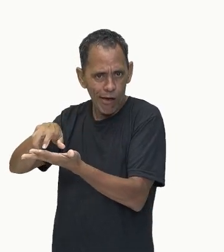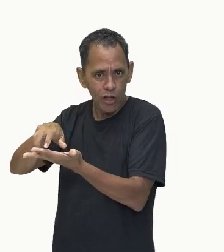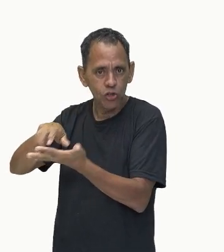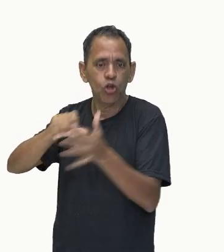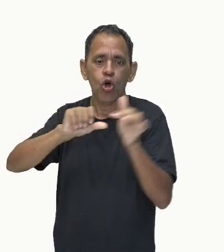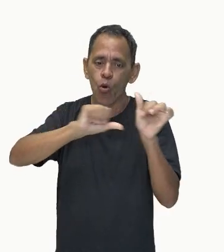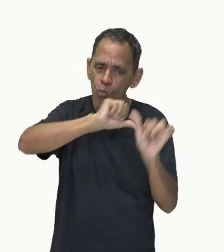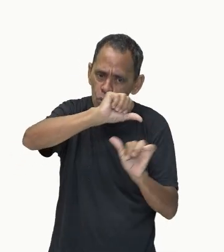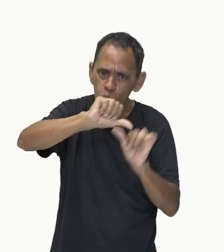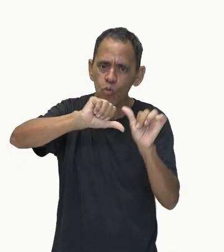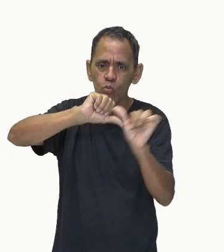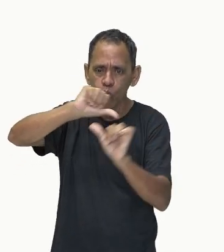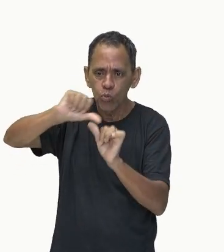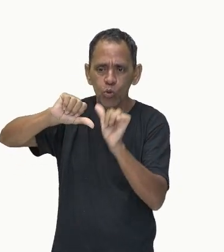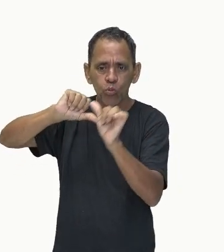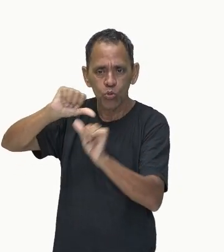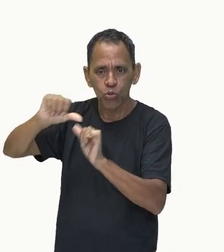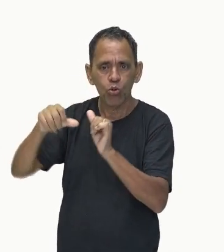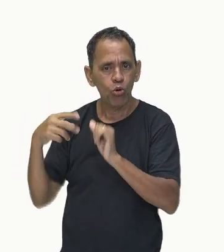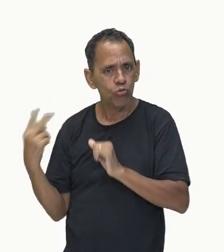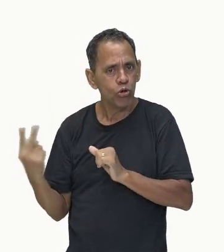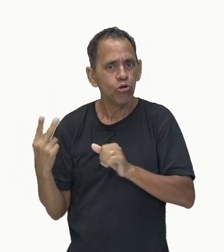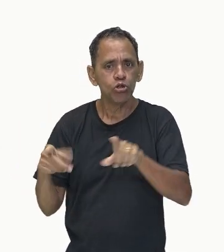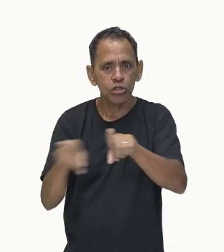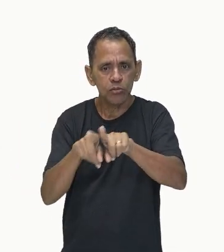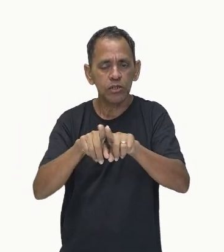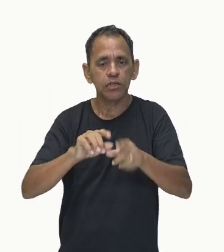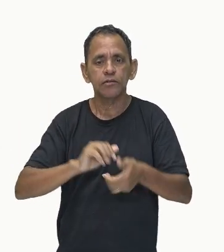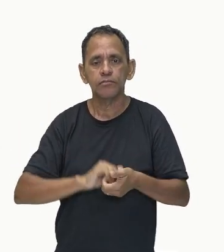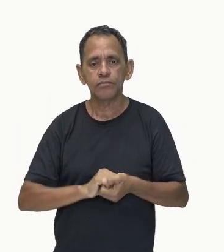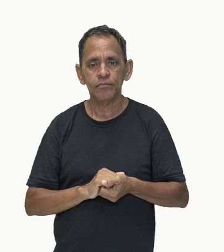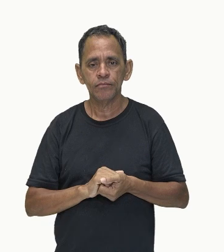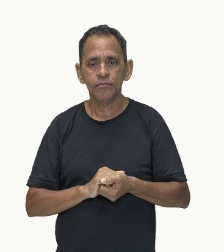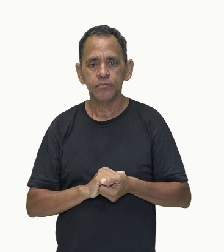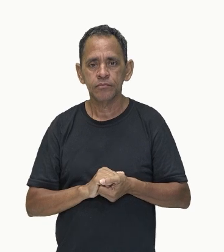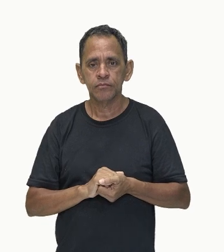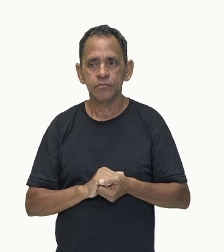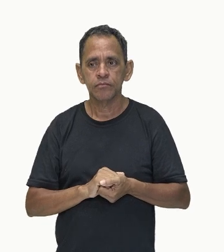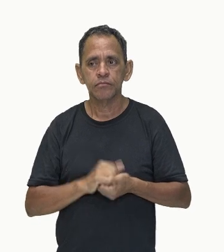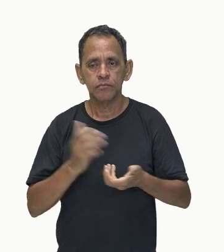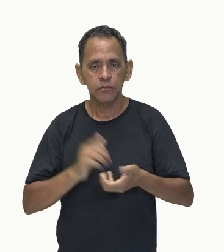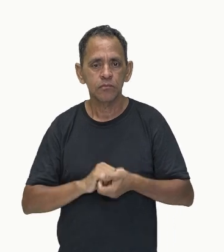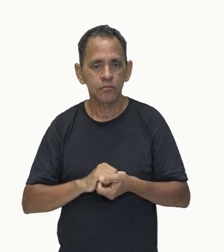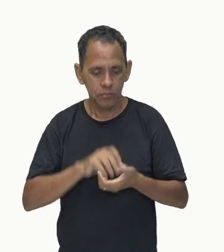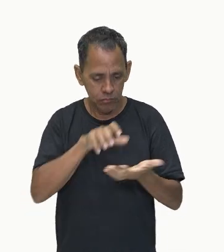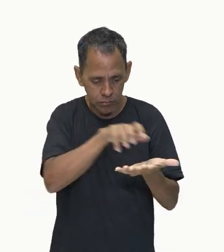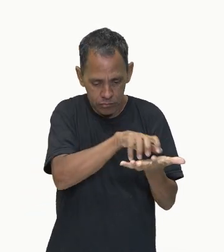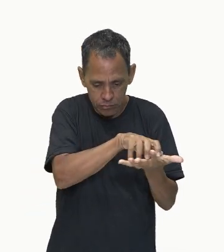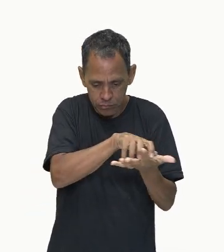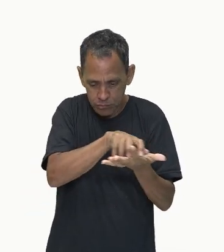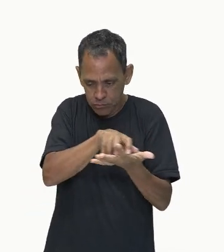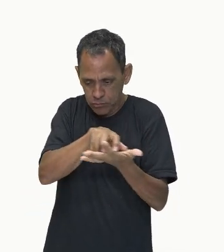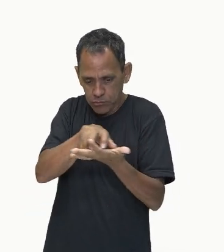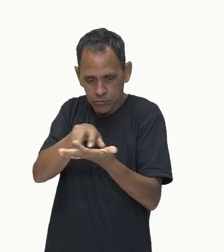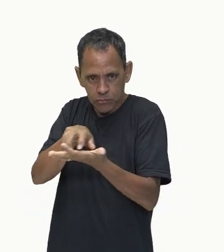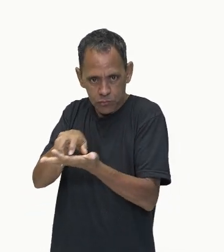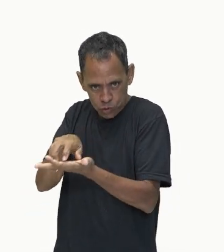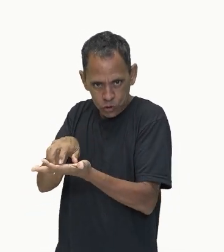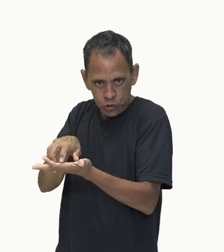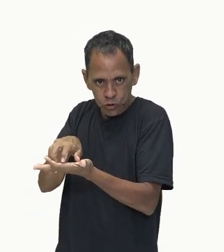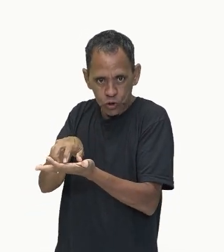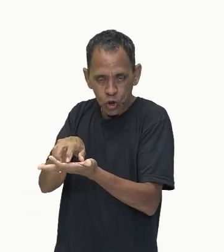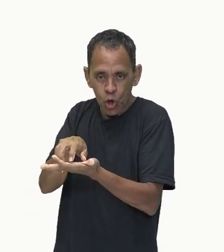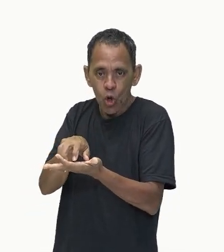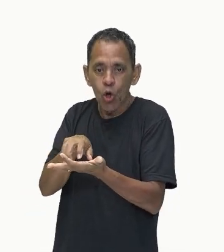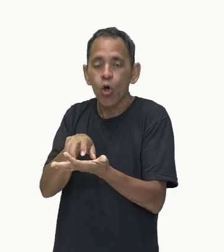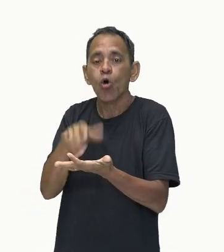esses valores em que a força foi assumindo e o deslocamento realizado, esse gráfico foi construído.